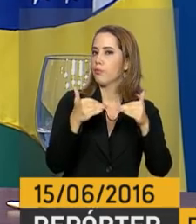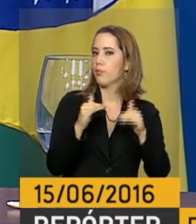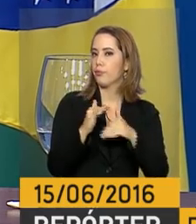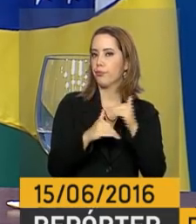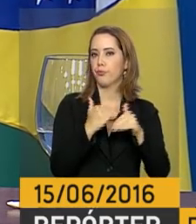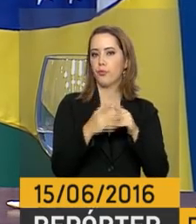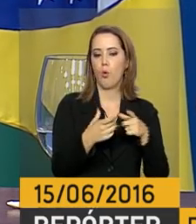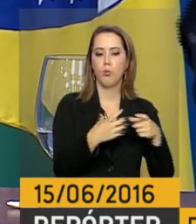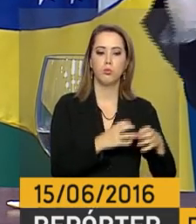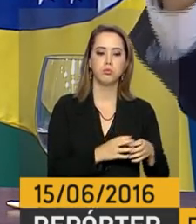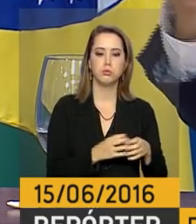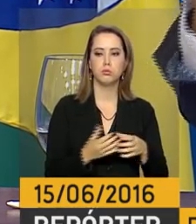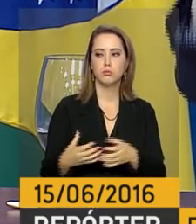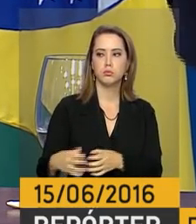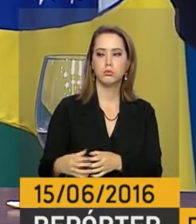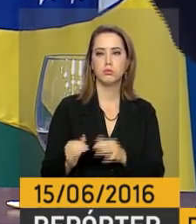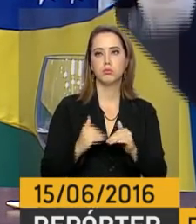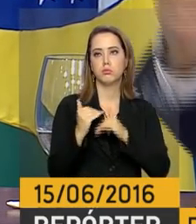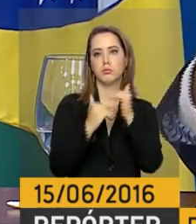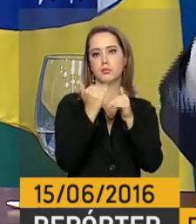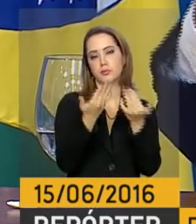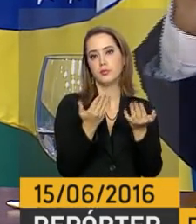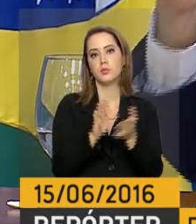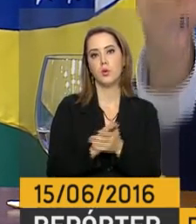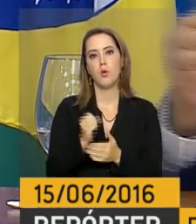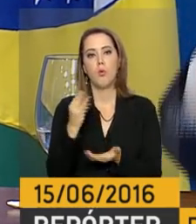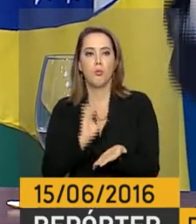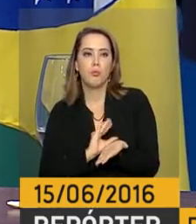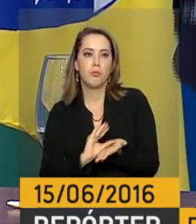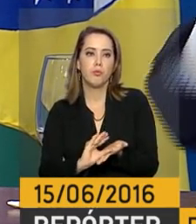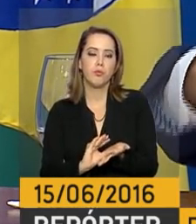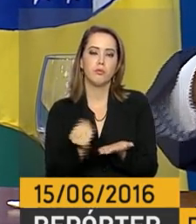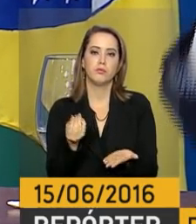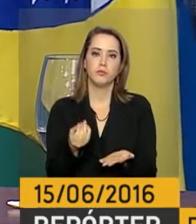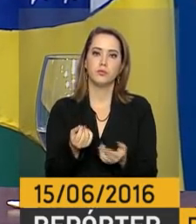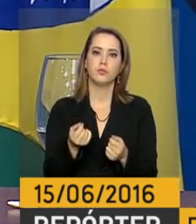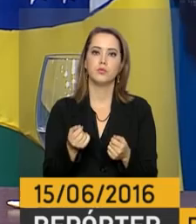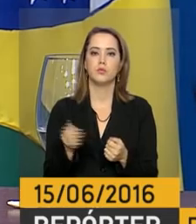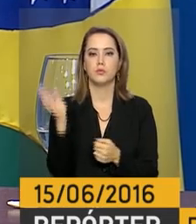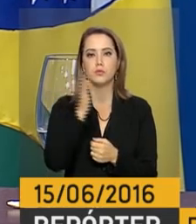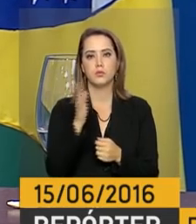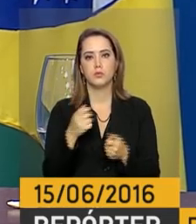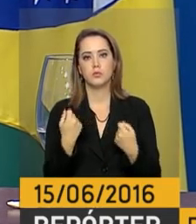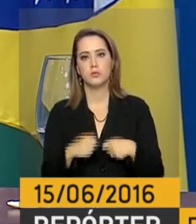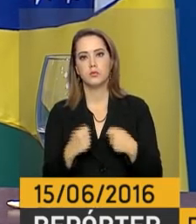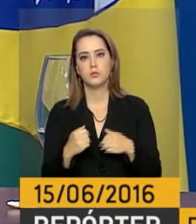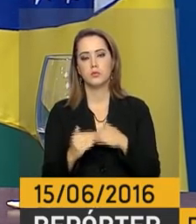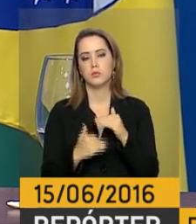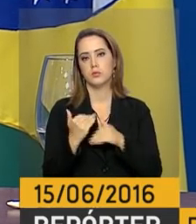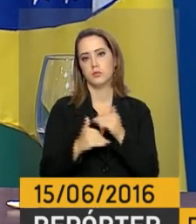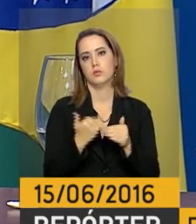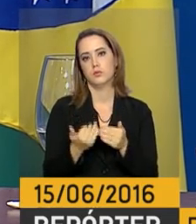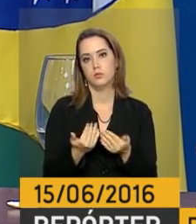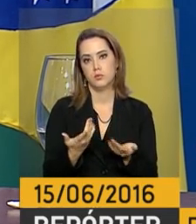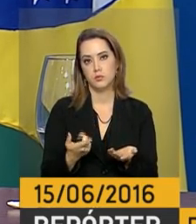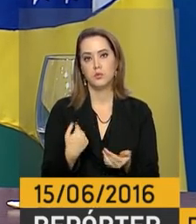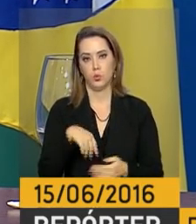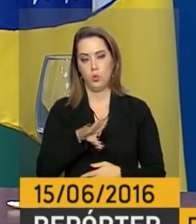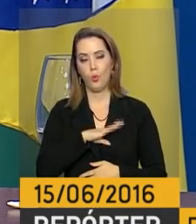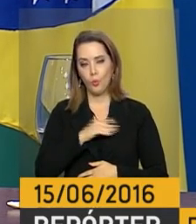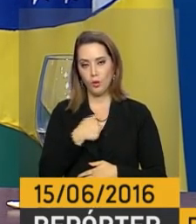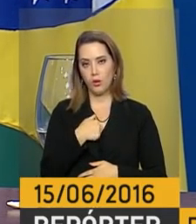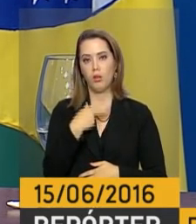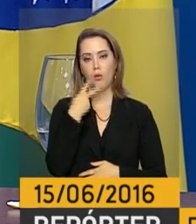outra de de aumento funcionários ou despesa ou investimentos. o Brasil precisa crescer, então vou fazer muito investimento. O que eu tô dizendo é o